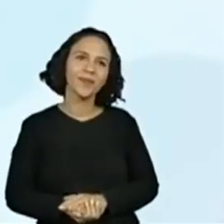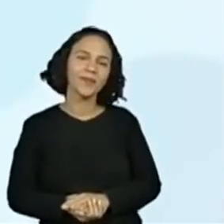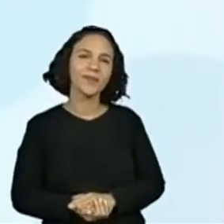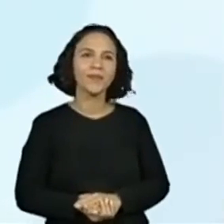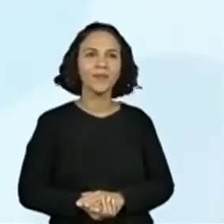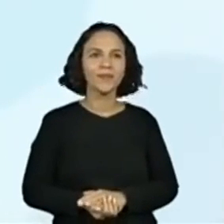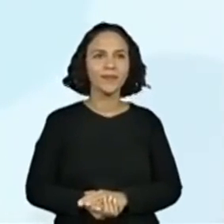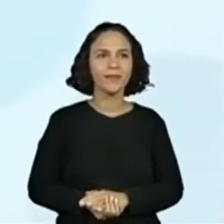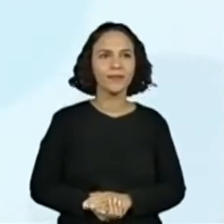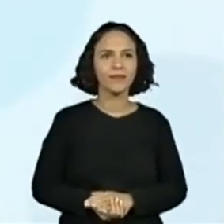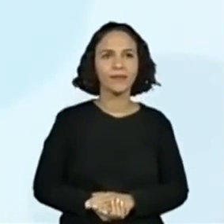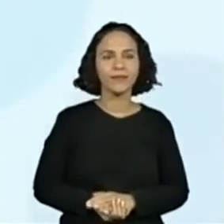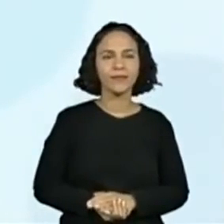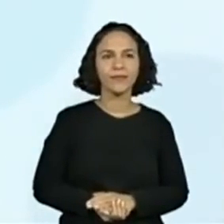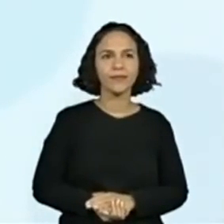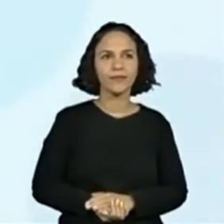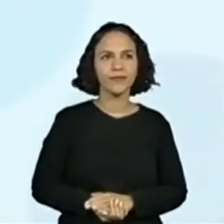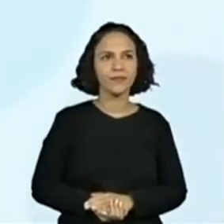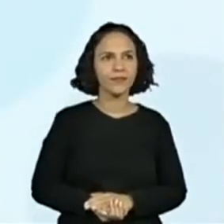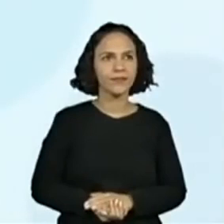o... Opa.